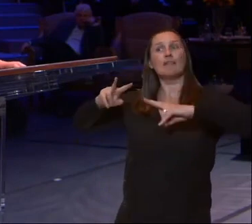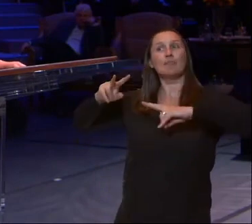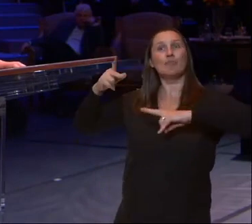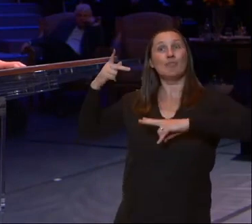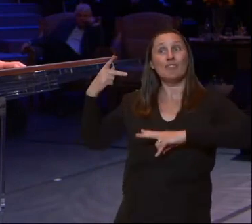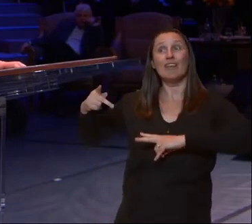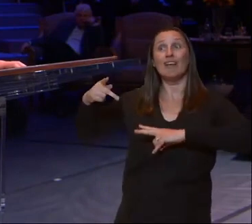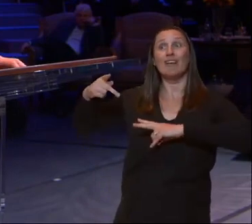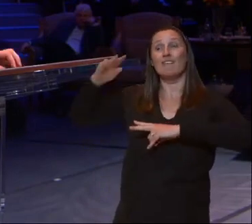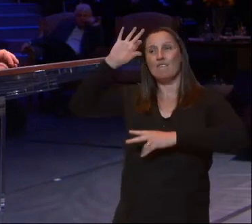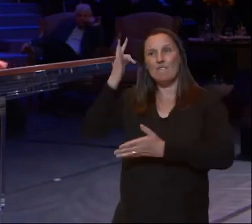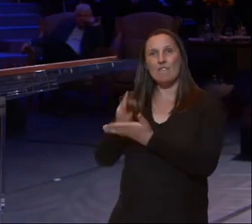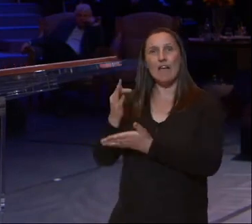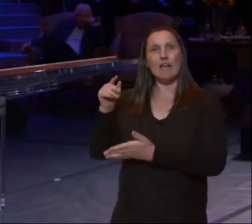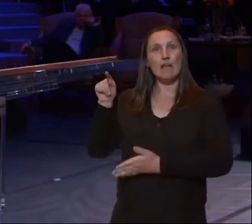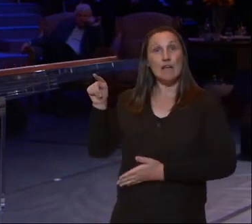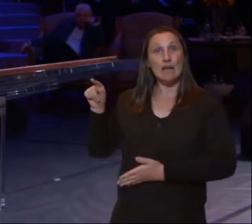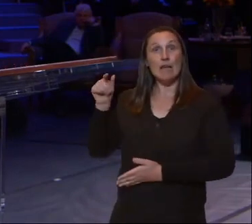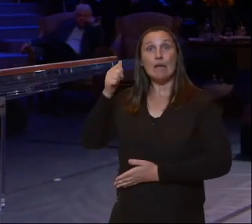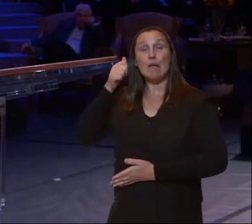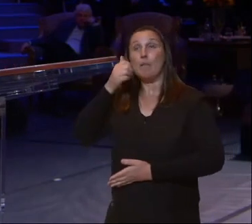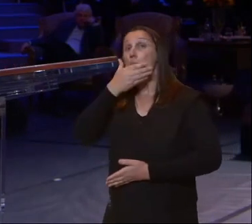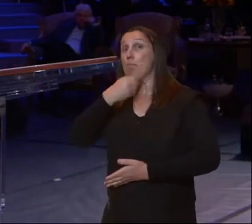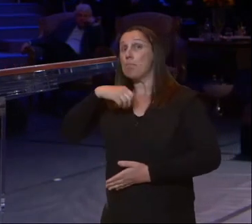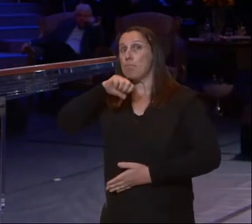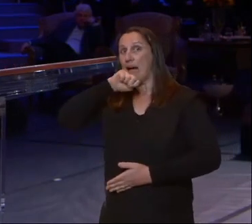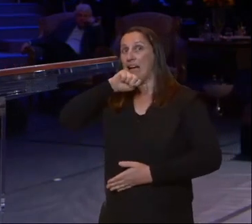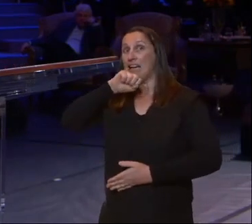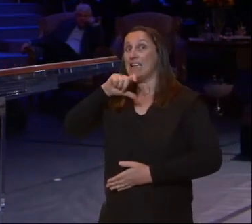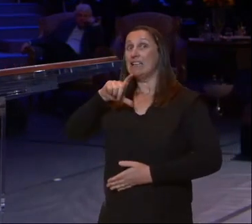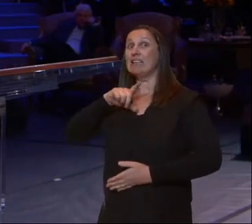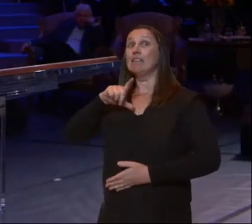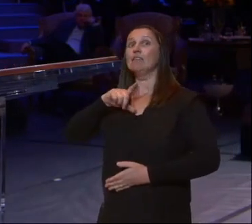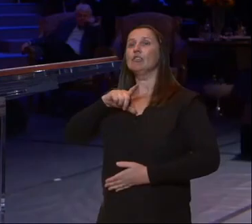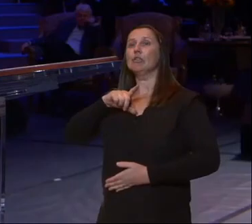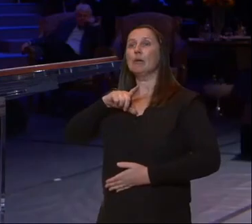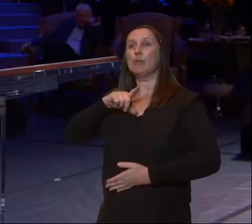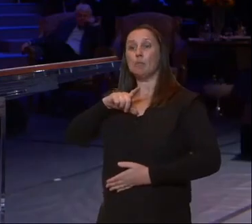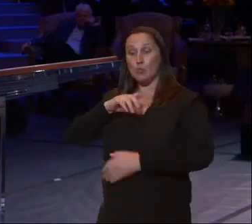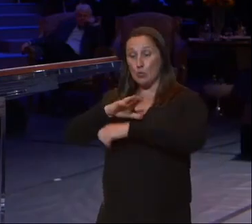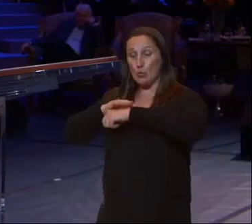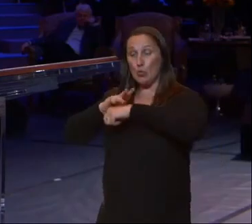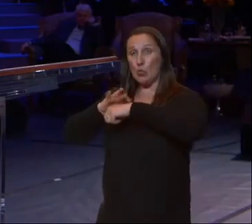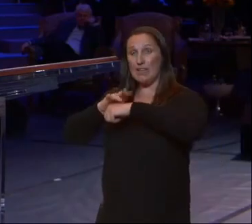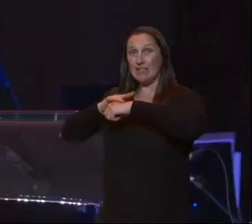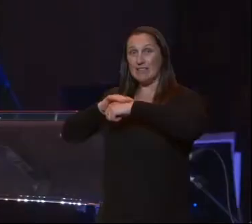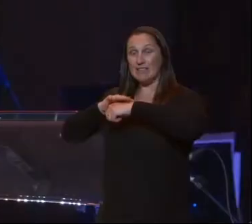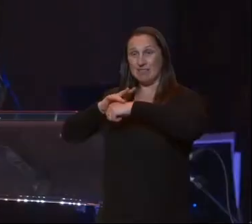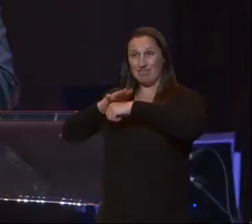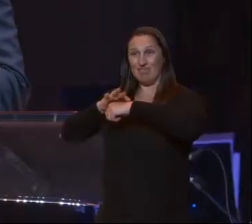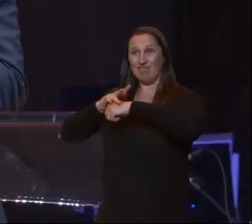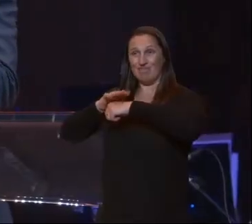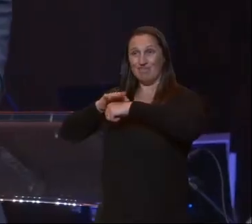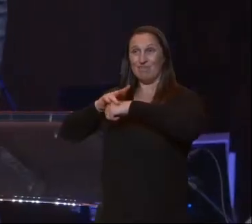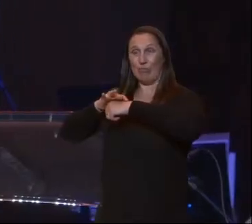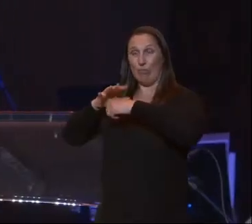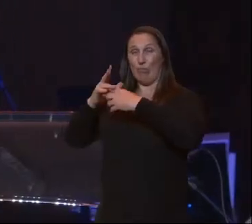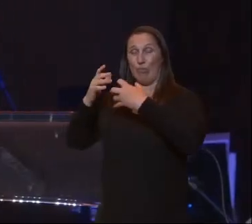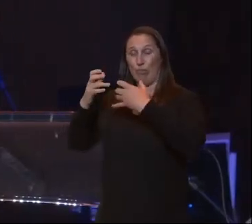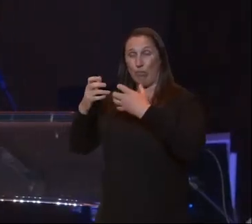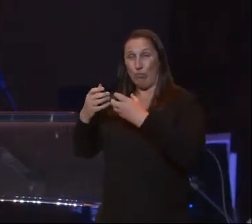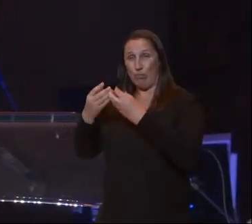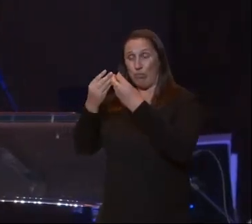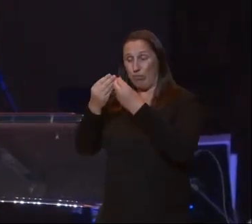Seu pai tinha uma doença degenerativa e ele literalmente viu seu